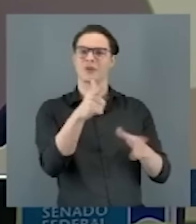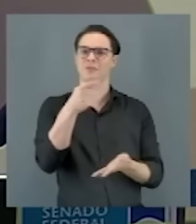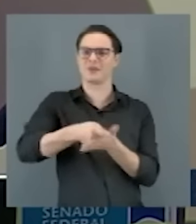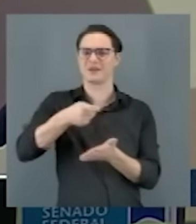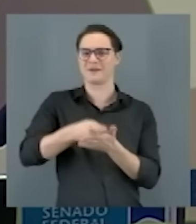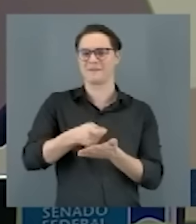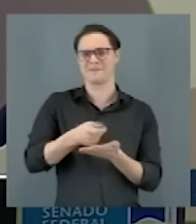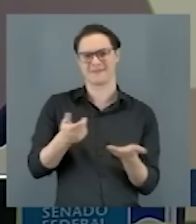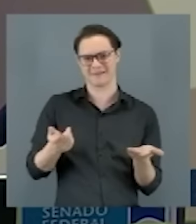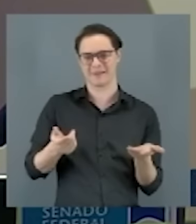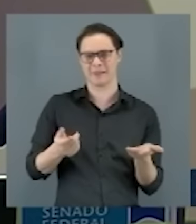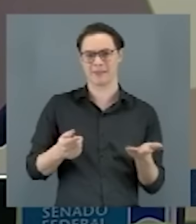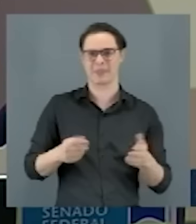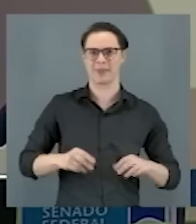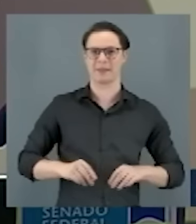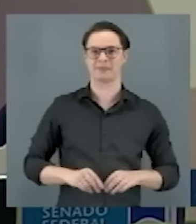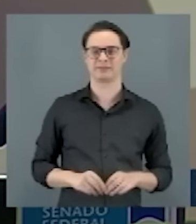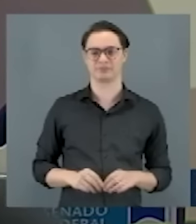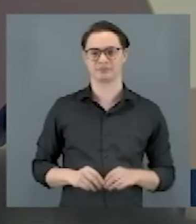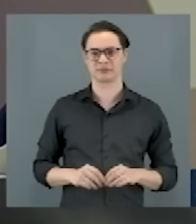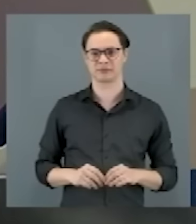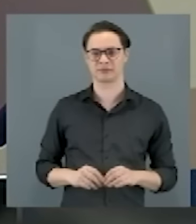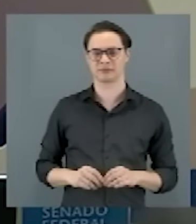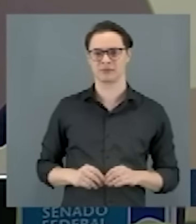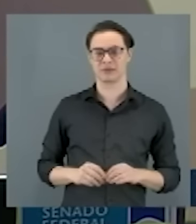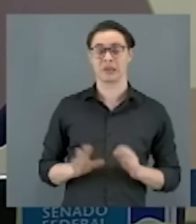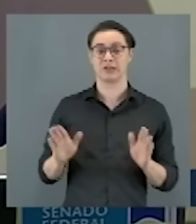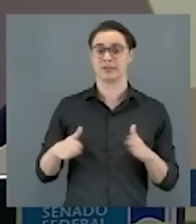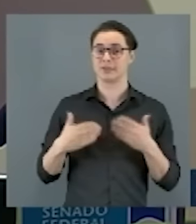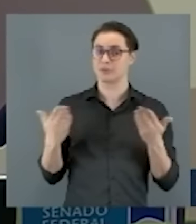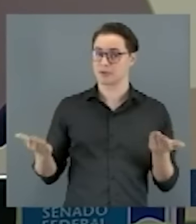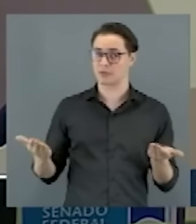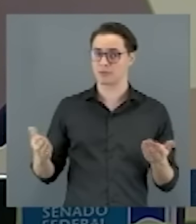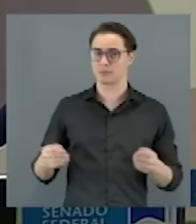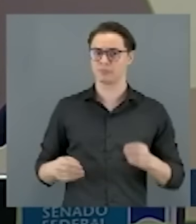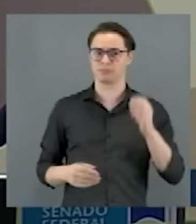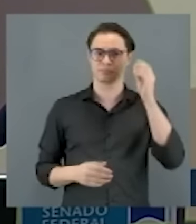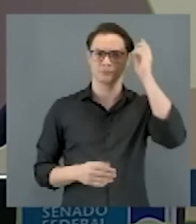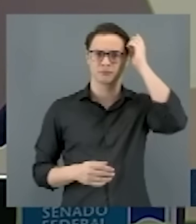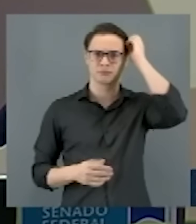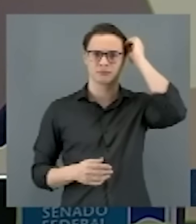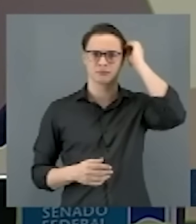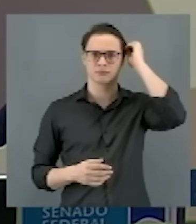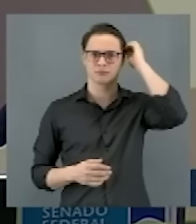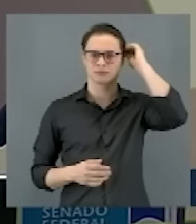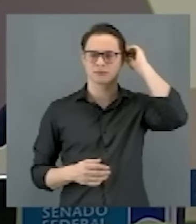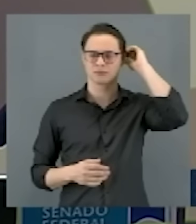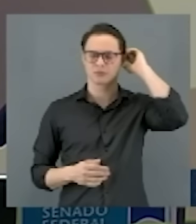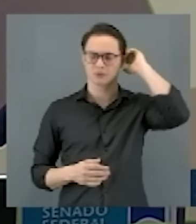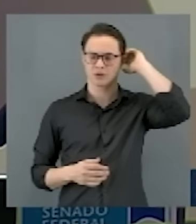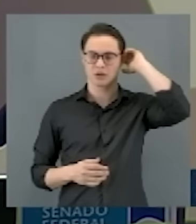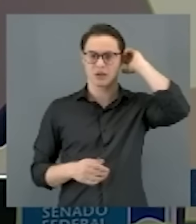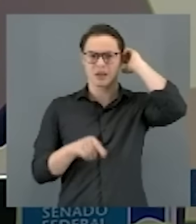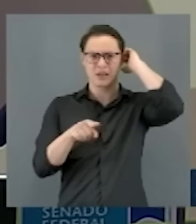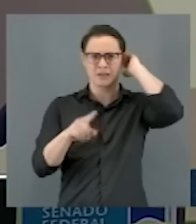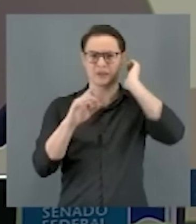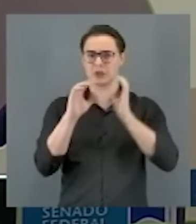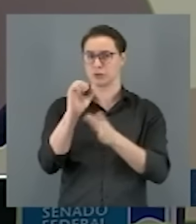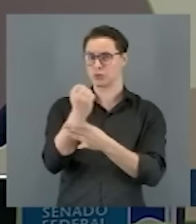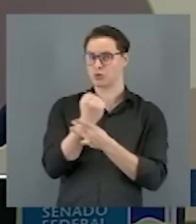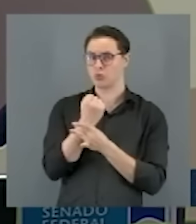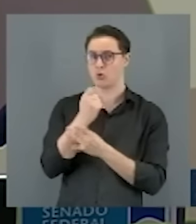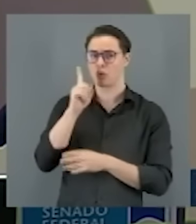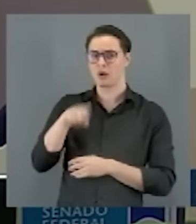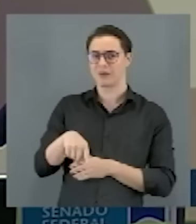esse seguro. Então, senhor presidente, esse é um tipo de seguro que tem quase a natureza